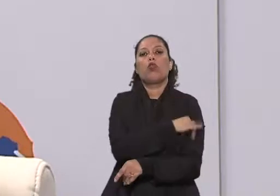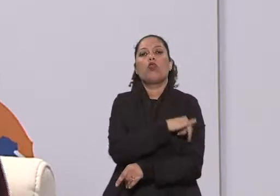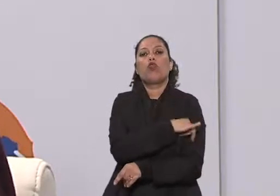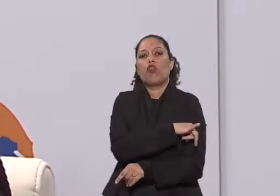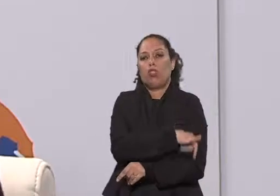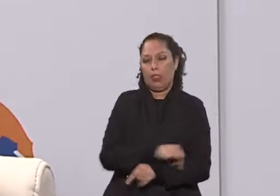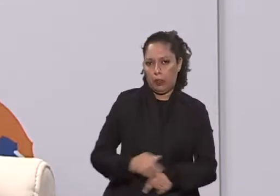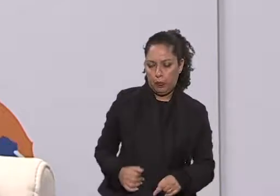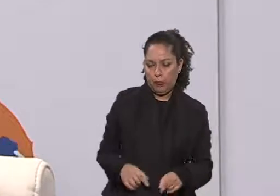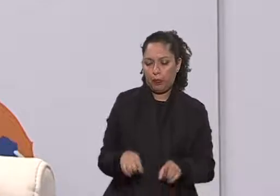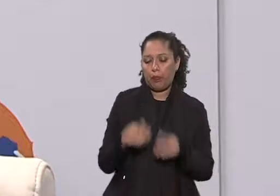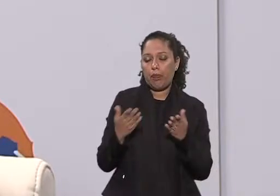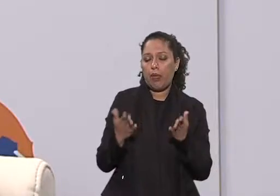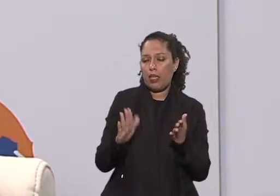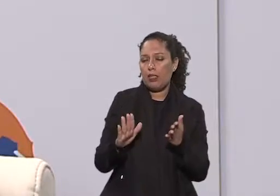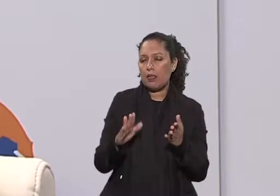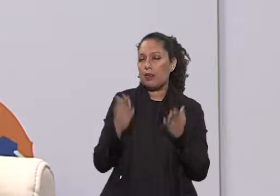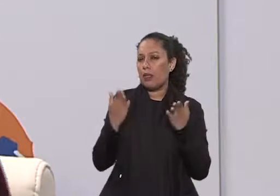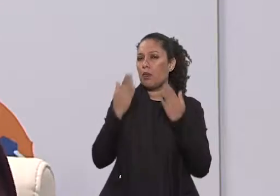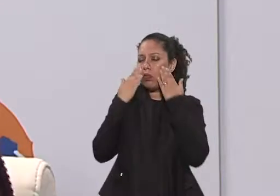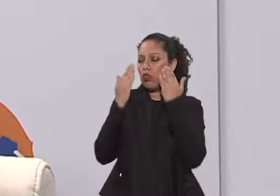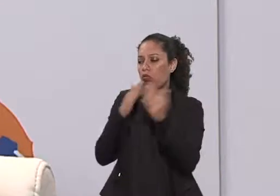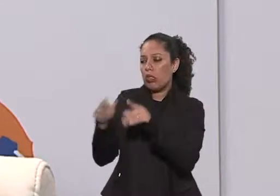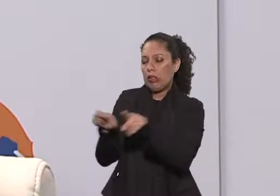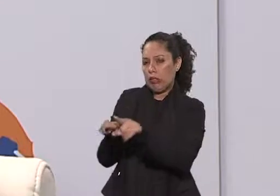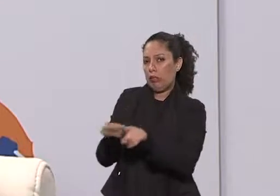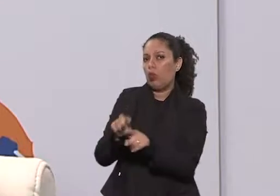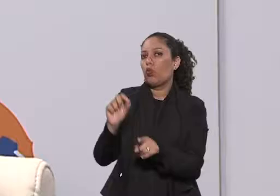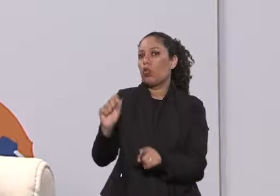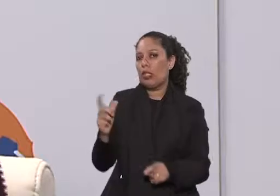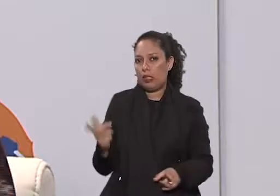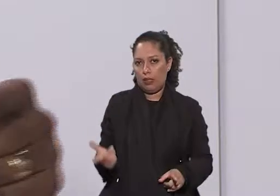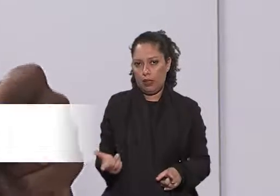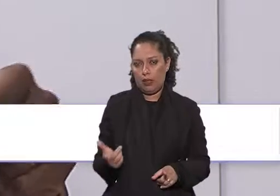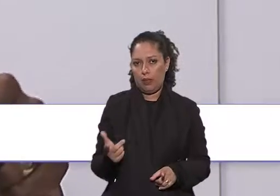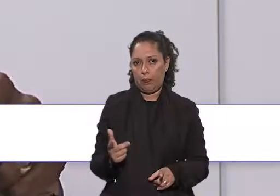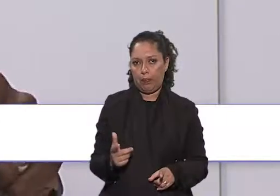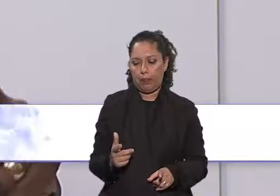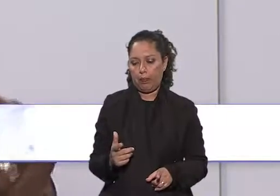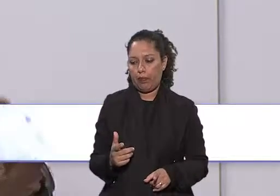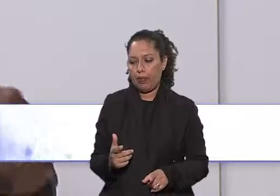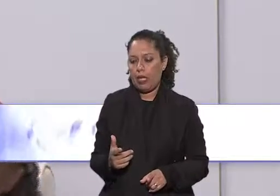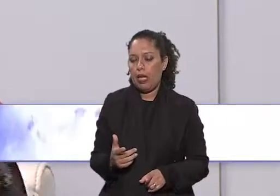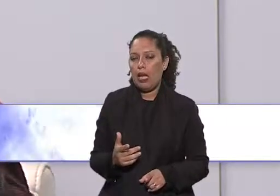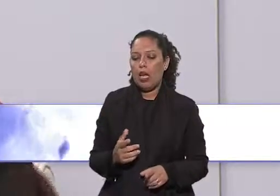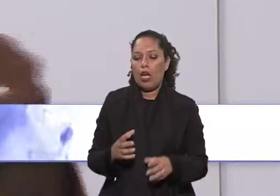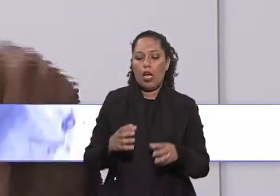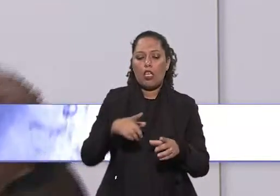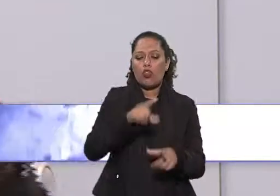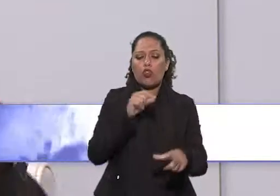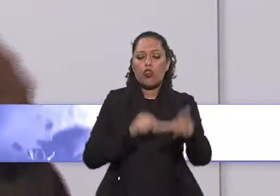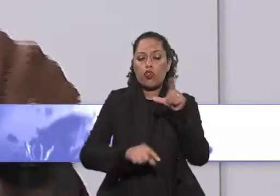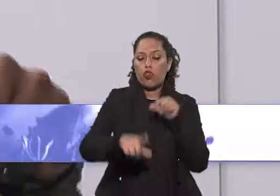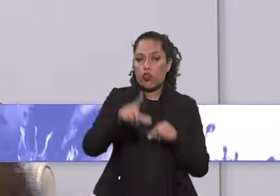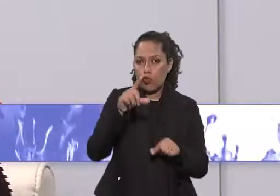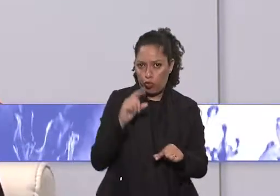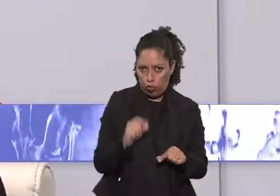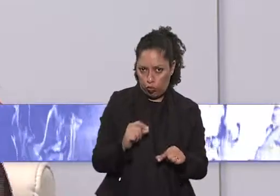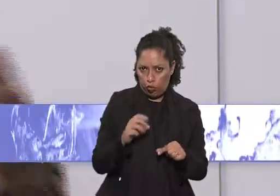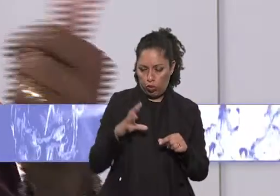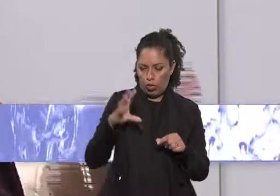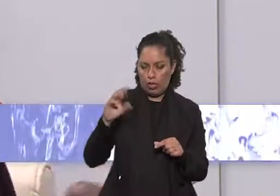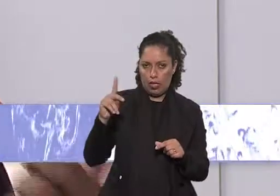por uma peculiaridade eu gostaria de trazer é na verdade a a seleção das da taça das favelas